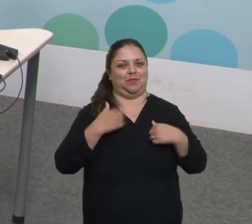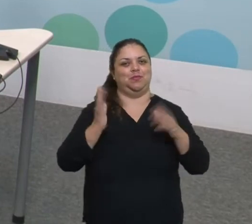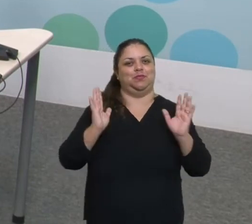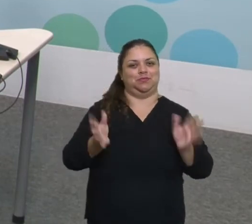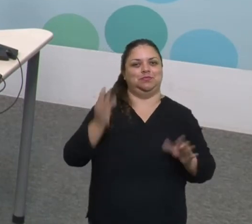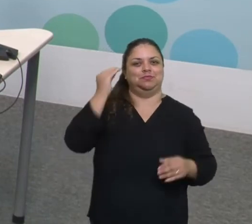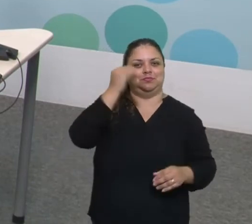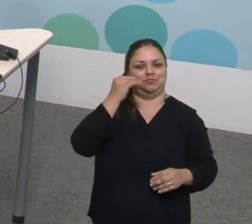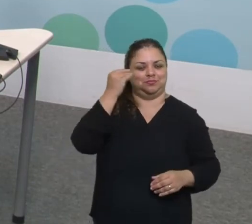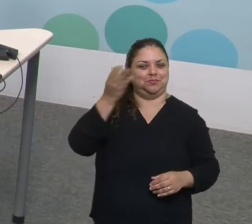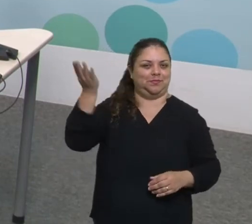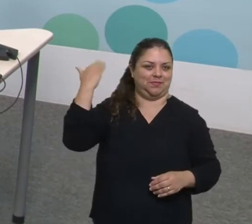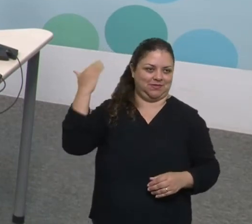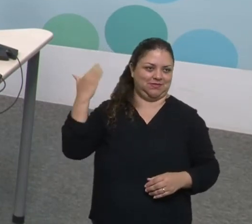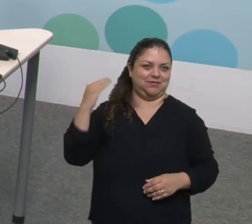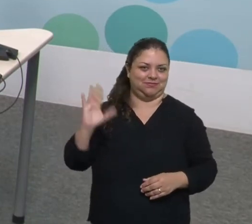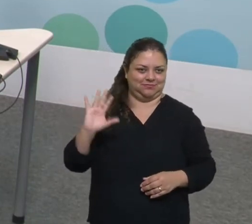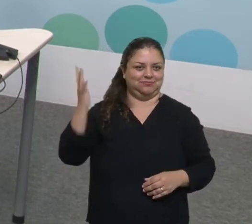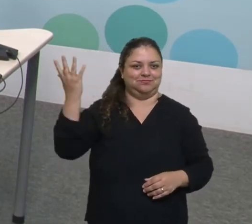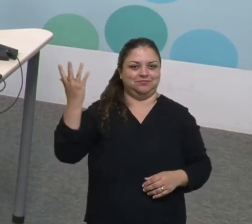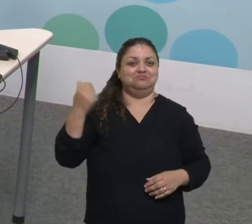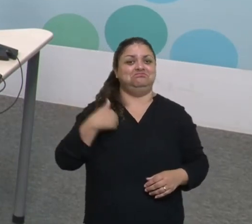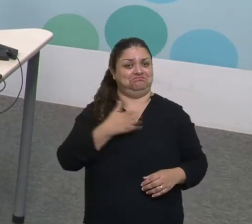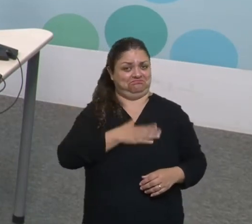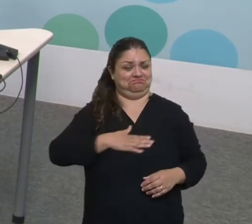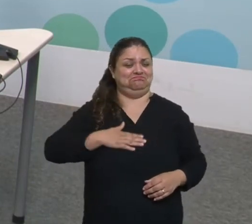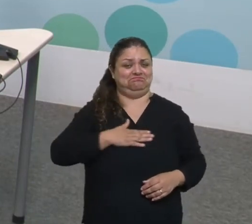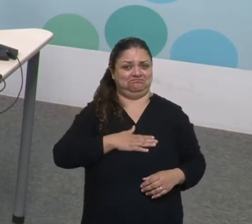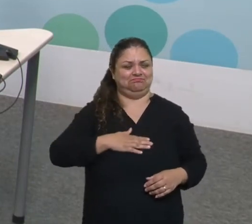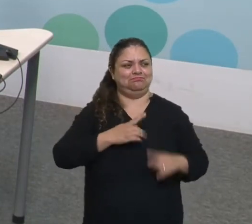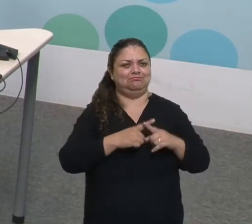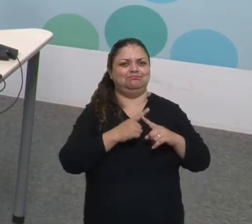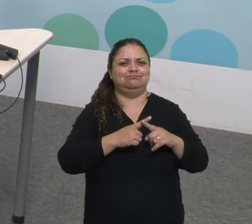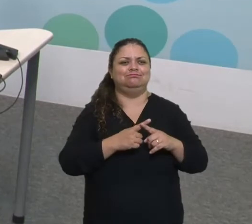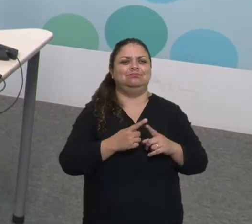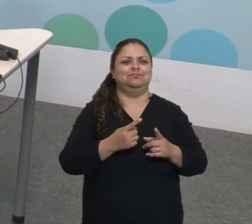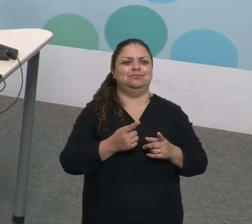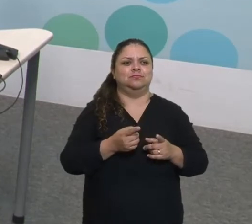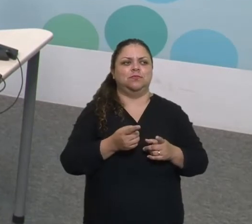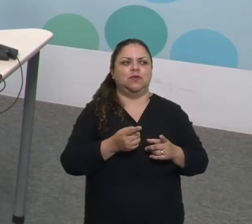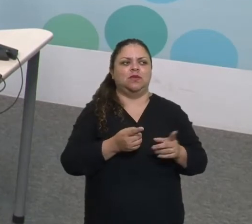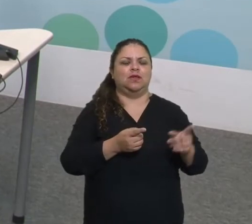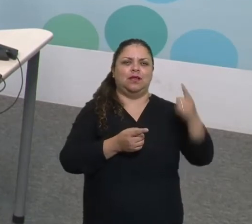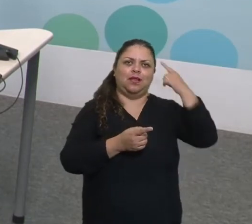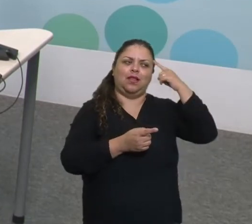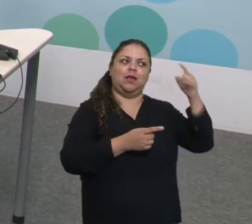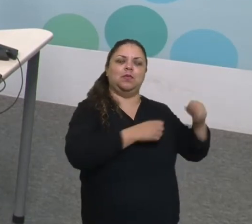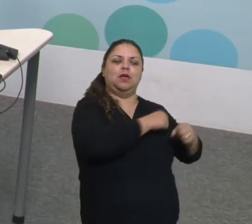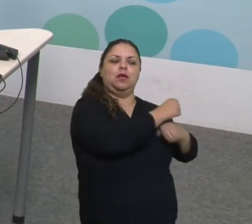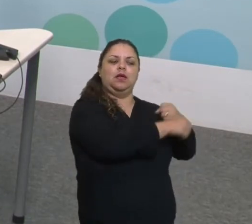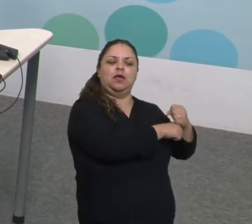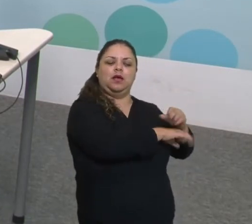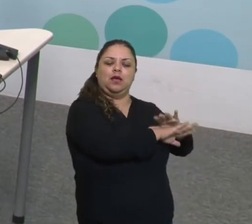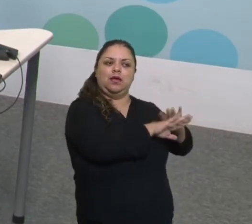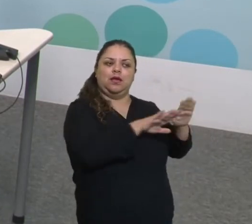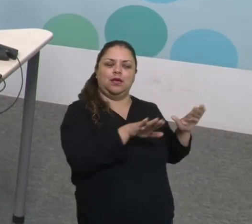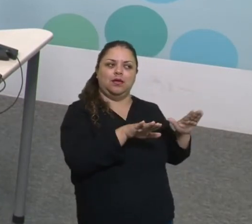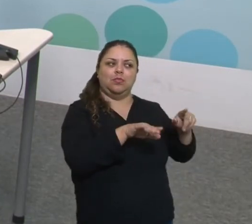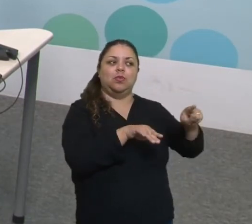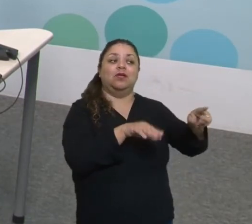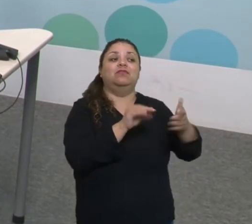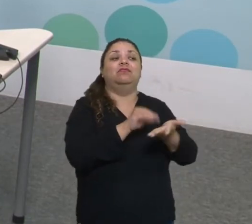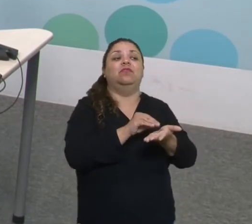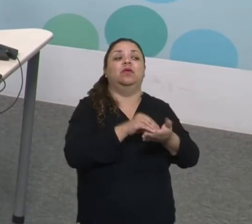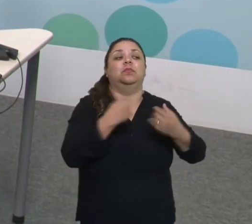experiência na minha vida pedagógica e foi muito bom porque a gente consegue fazer as retomadas quando isso não ocorre quando o processo de atribuição